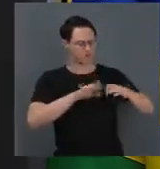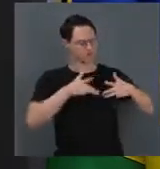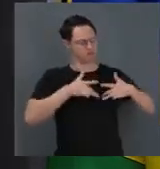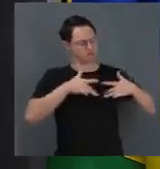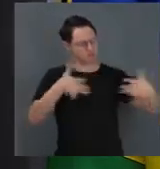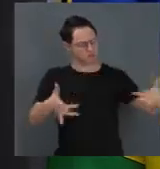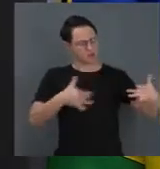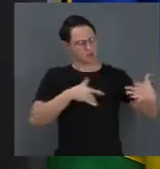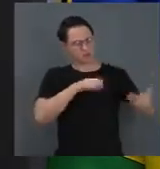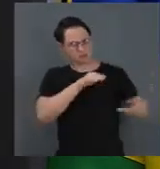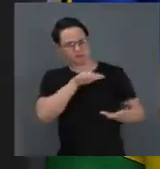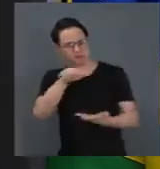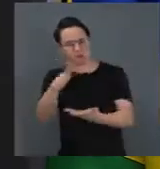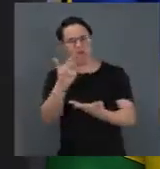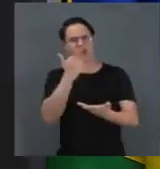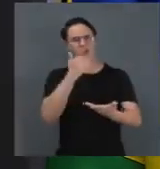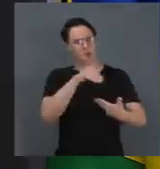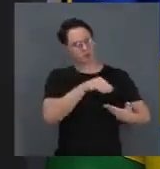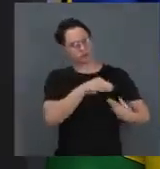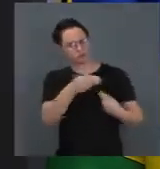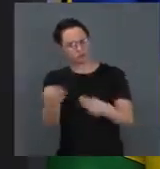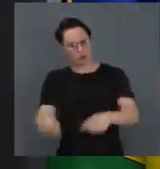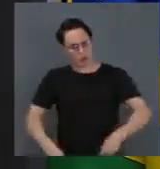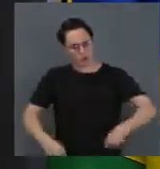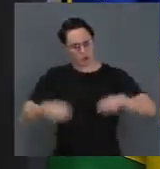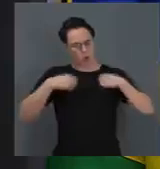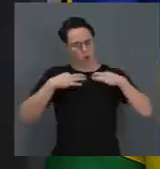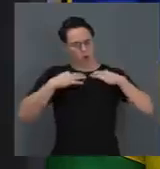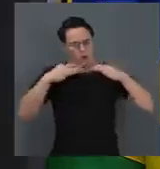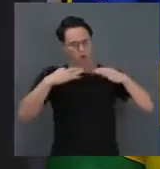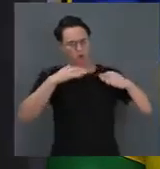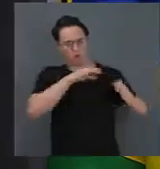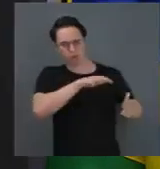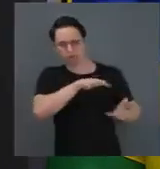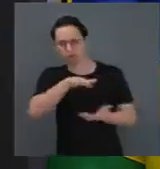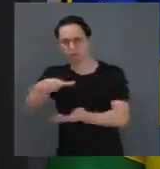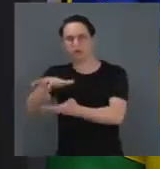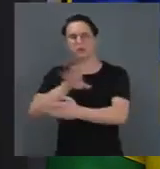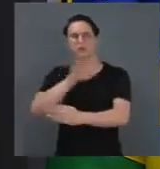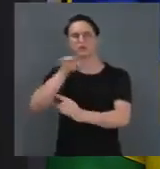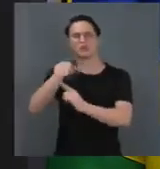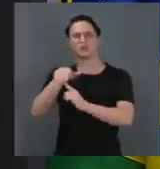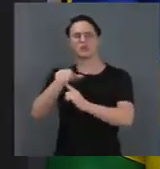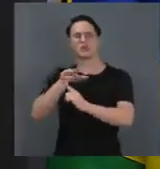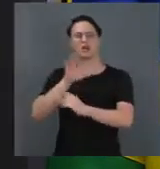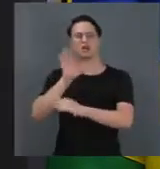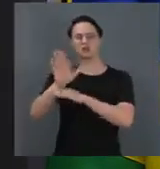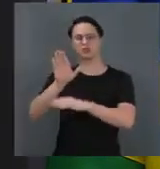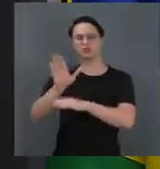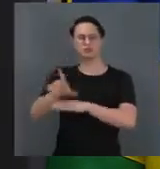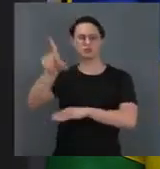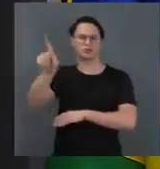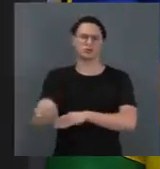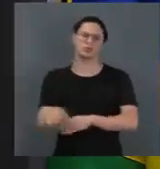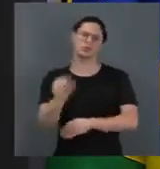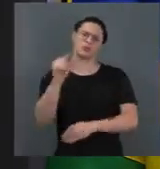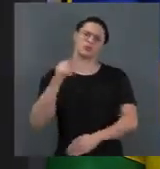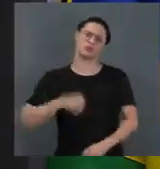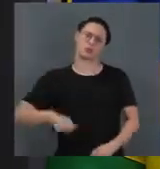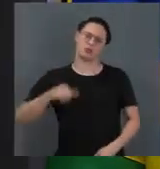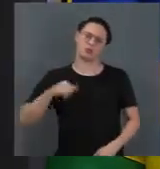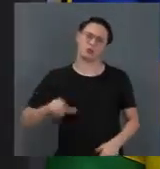desdobrado, contribuindo voluntariamente numa grande corrente do bem para diminuir um pouco da dor e do